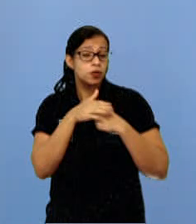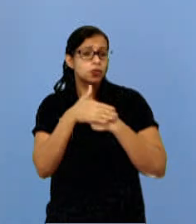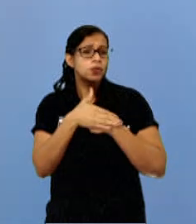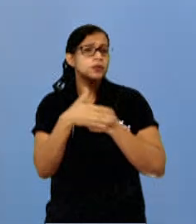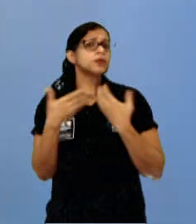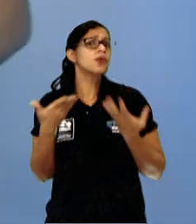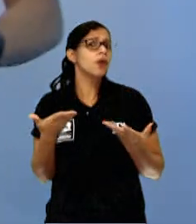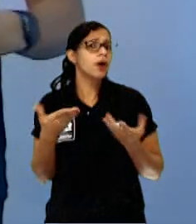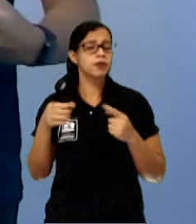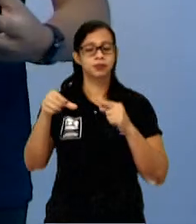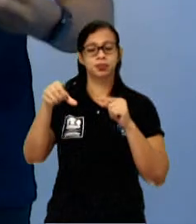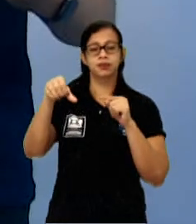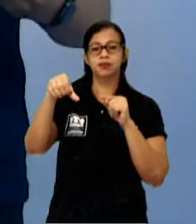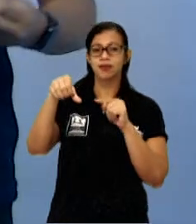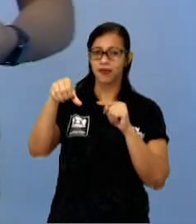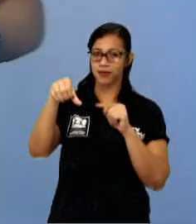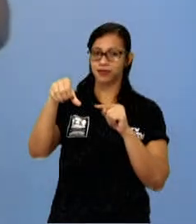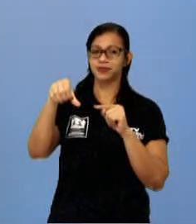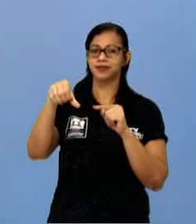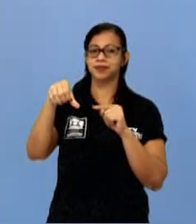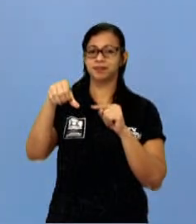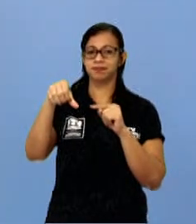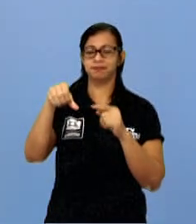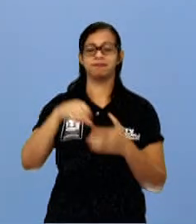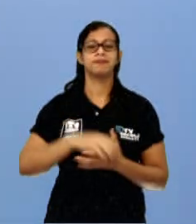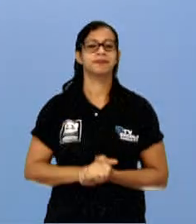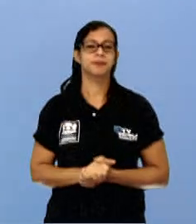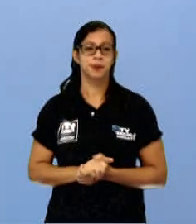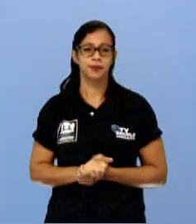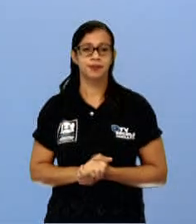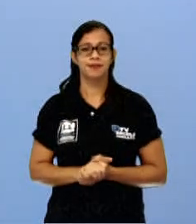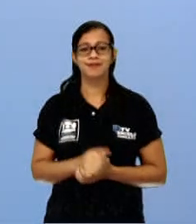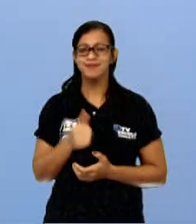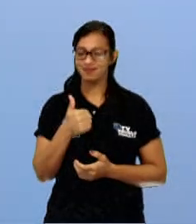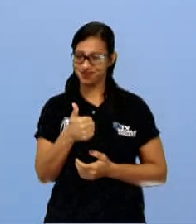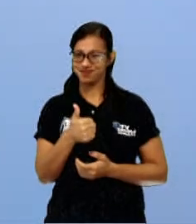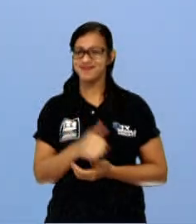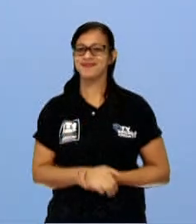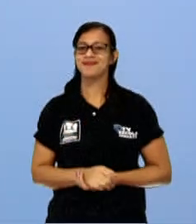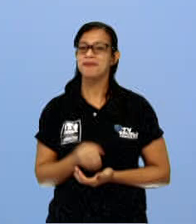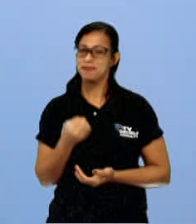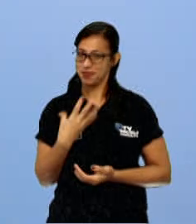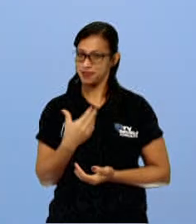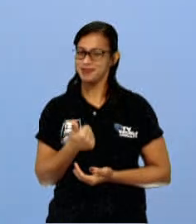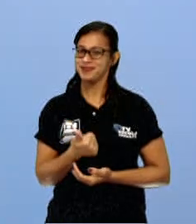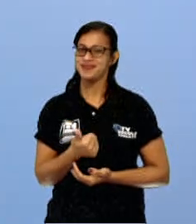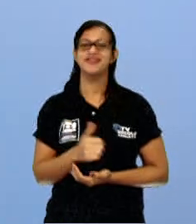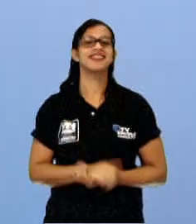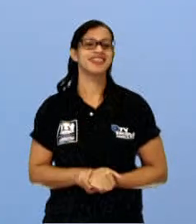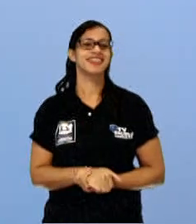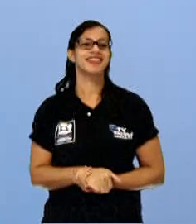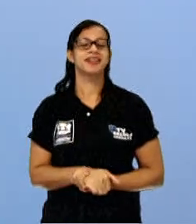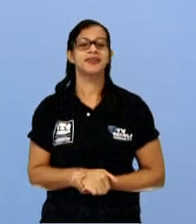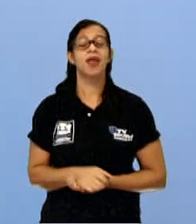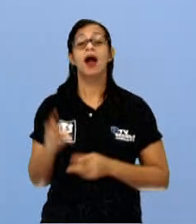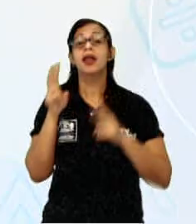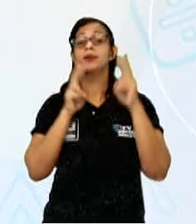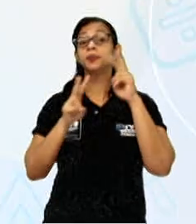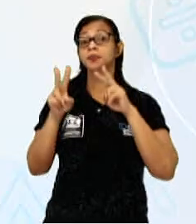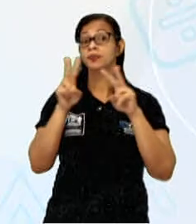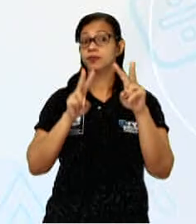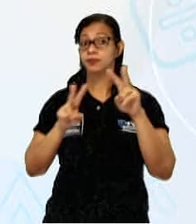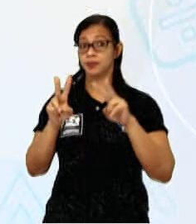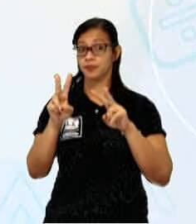um 9 pois 9 - 5 = 4 legal não é bom Observe essa situação